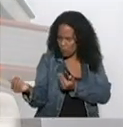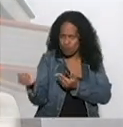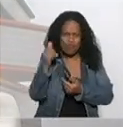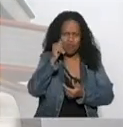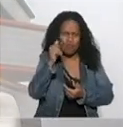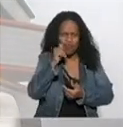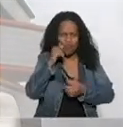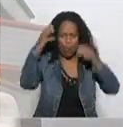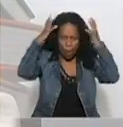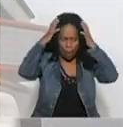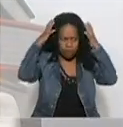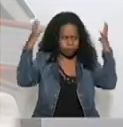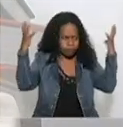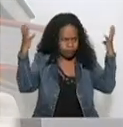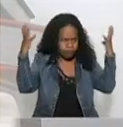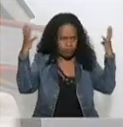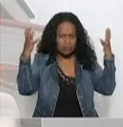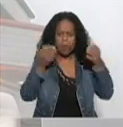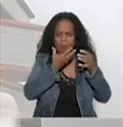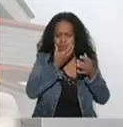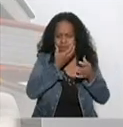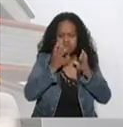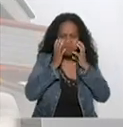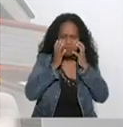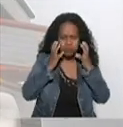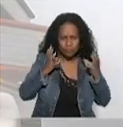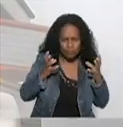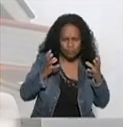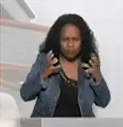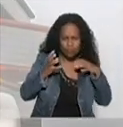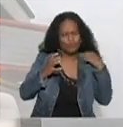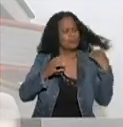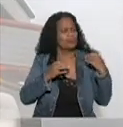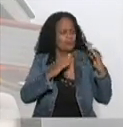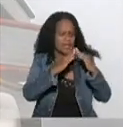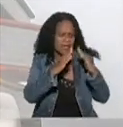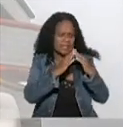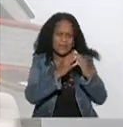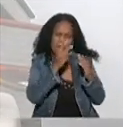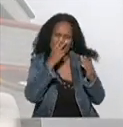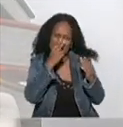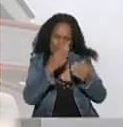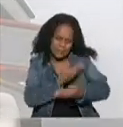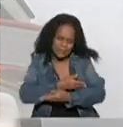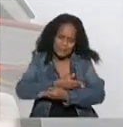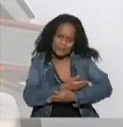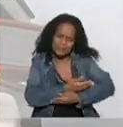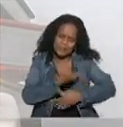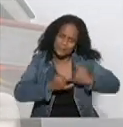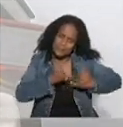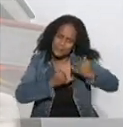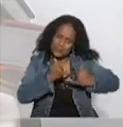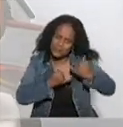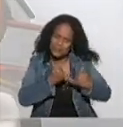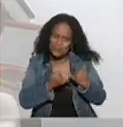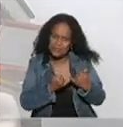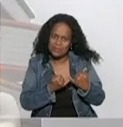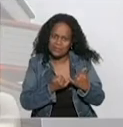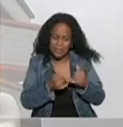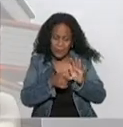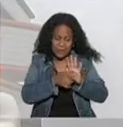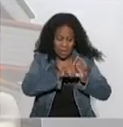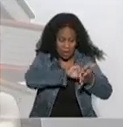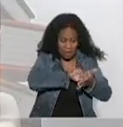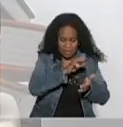já funcionava um cineclube, já tinha a Associação de Moradores do Bairro, funcionava lá. E eu